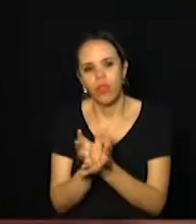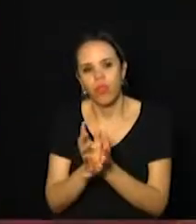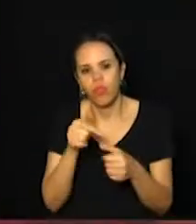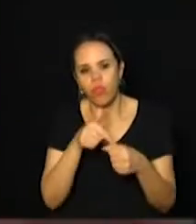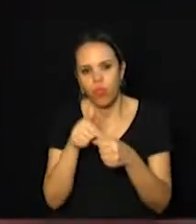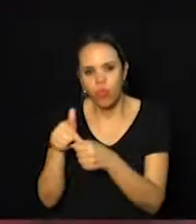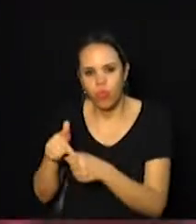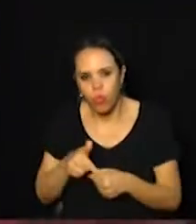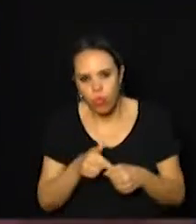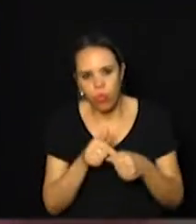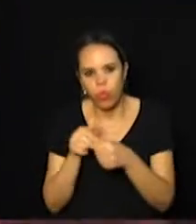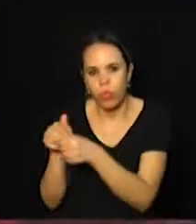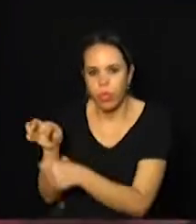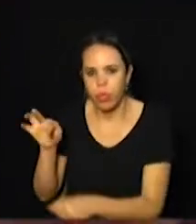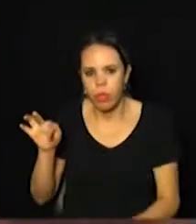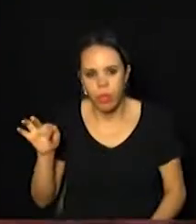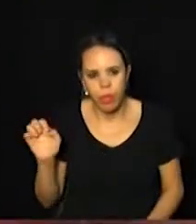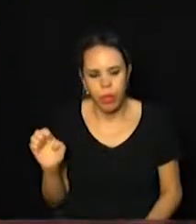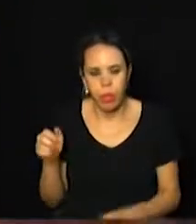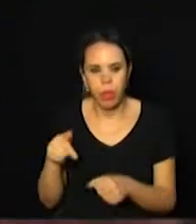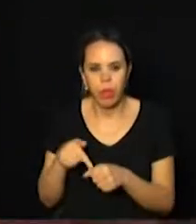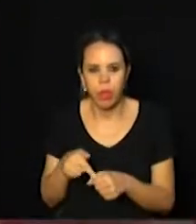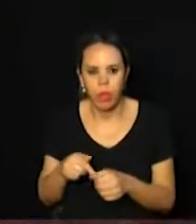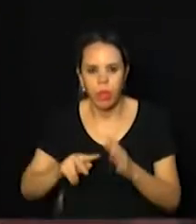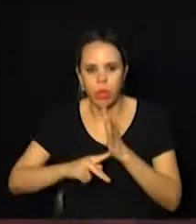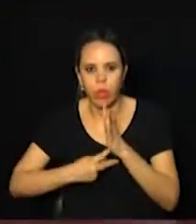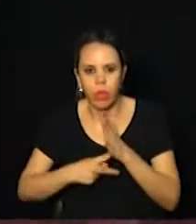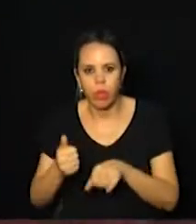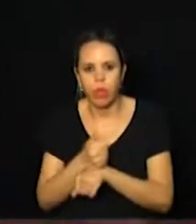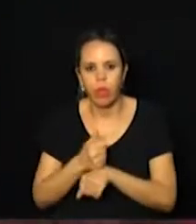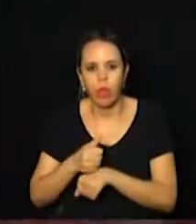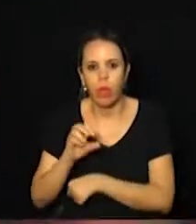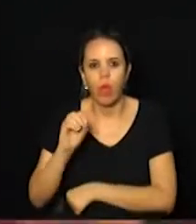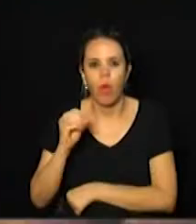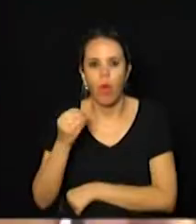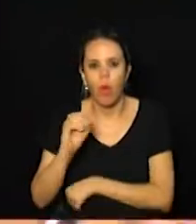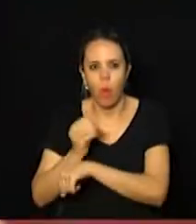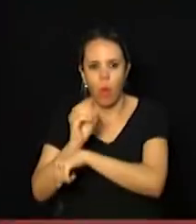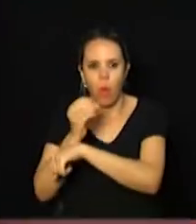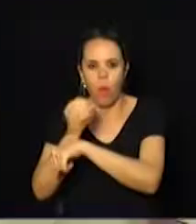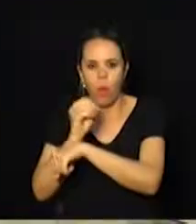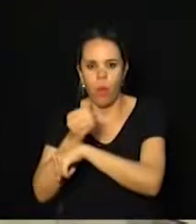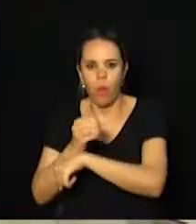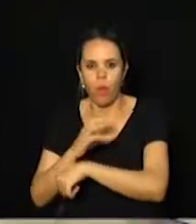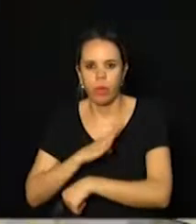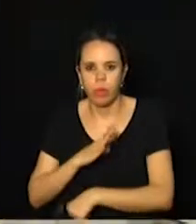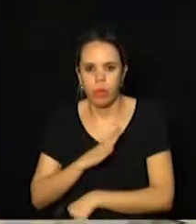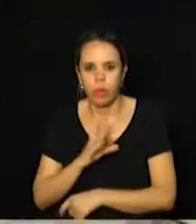fepospetro e do Sindicato da categoria de Osasco também representando